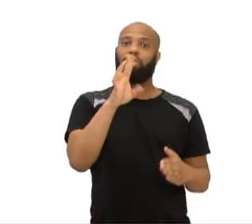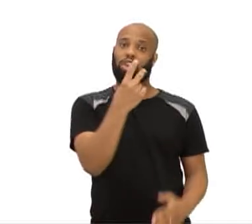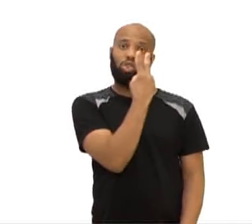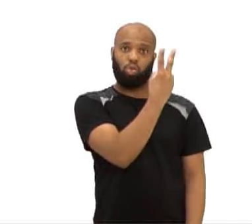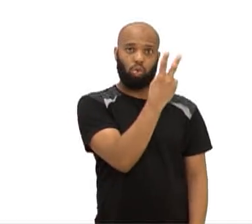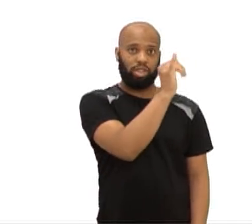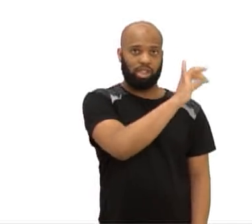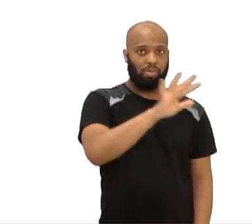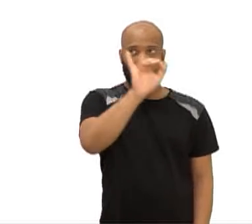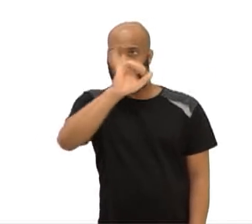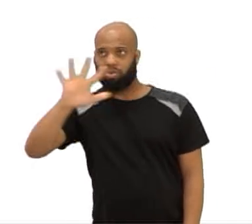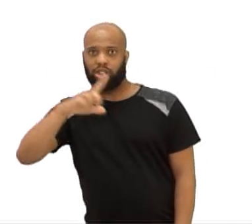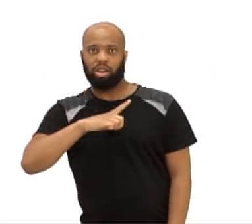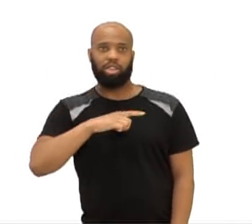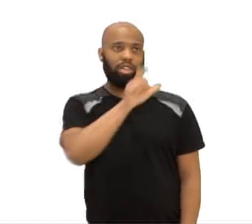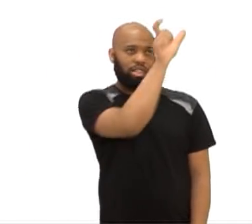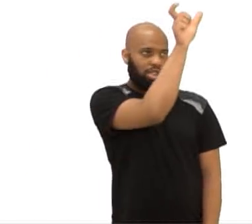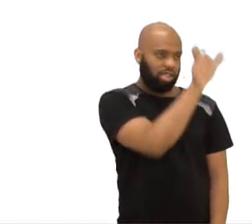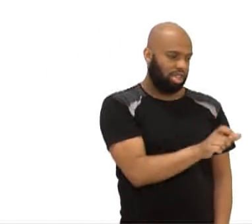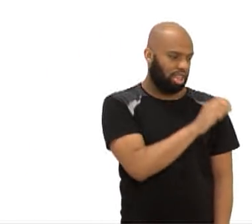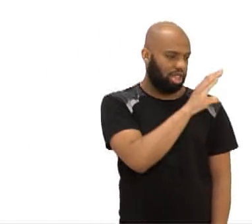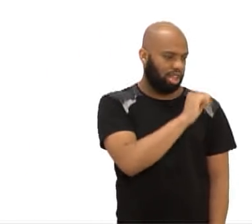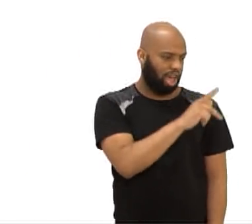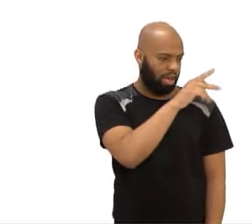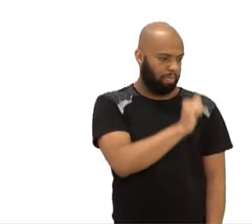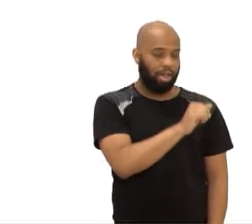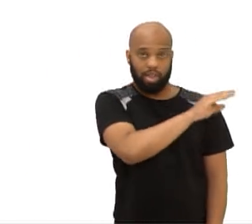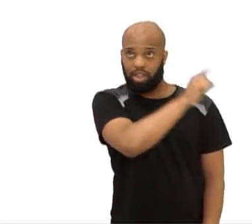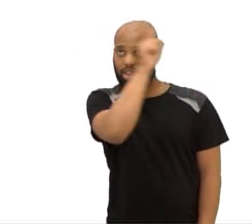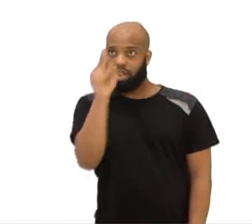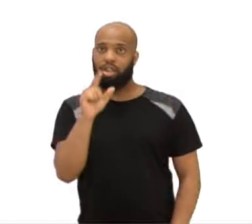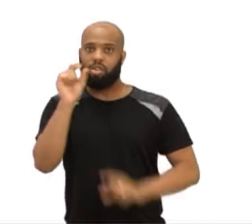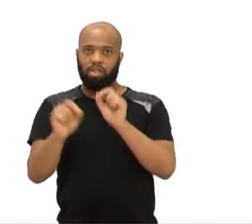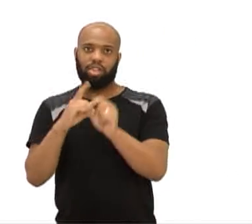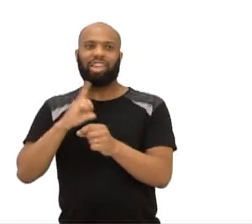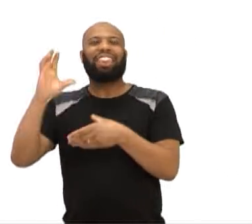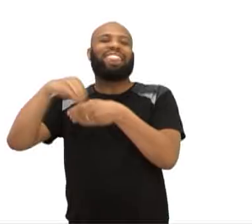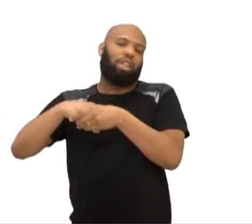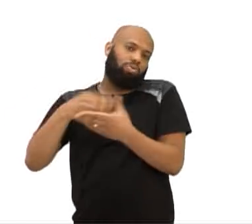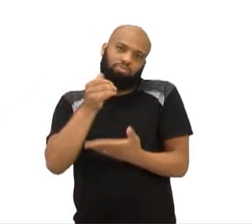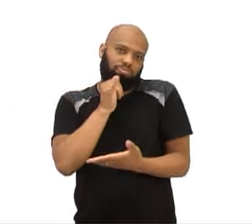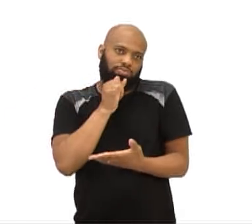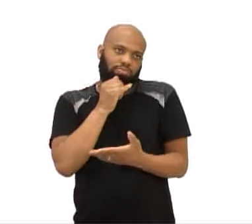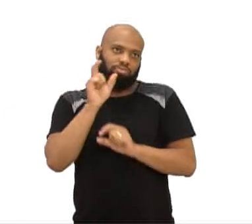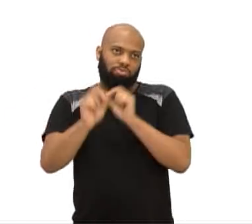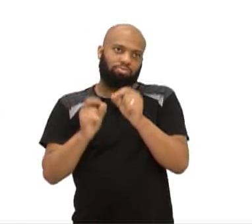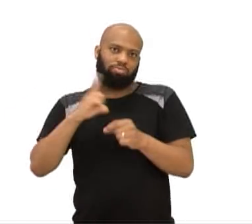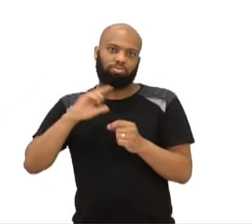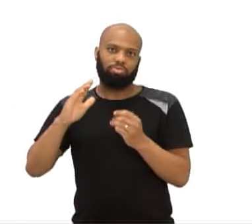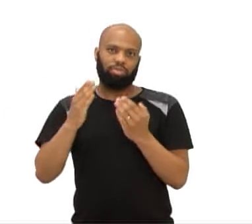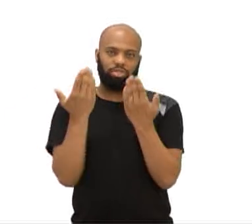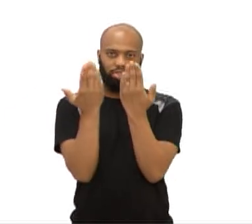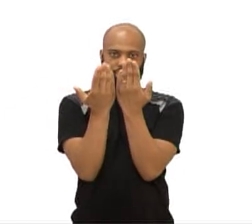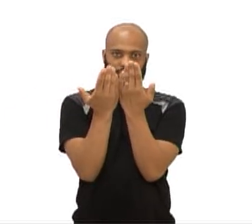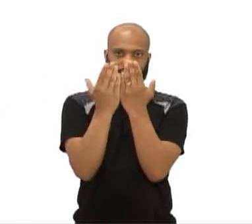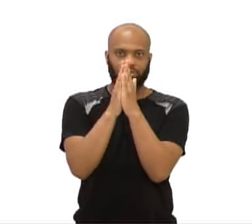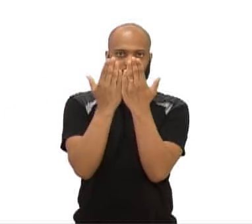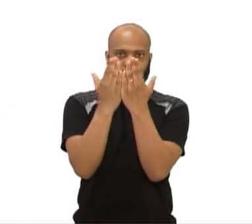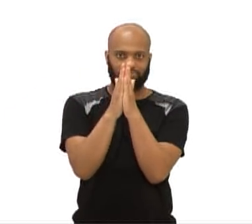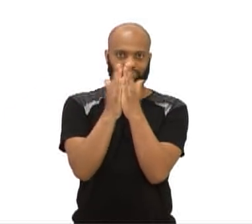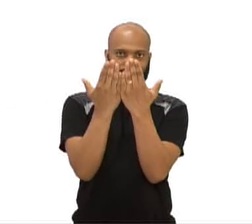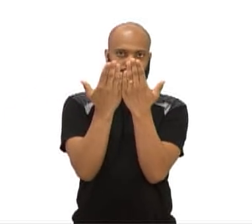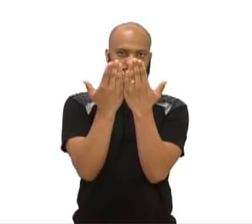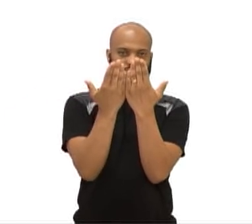imagem vai ilustrar a capa, né, a frente, e a outra imagem vai ilustrar a parte de trás. Nesse caso